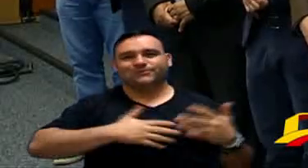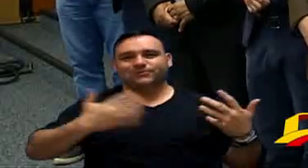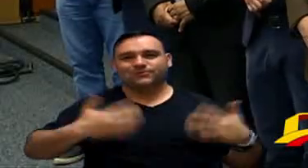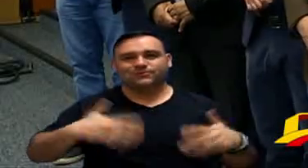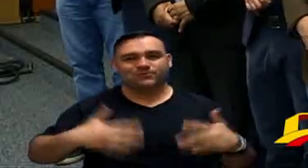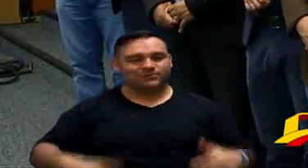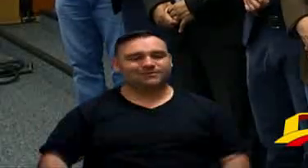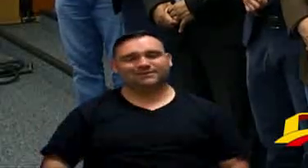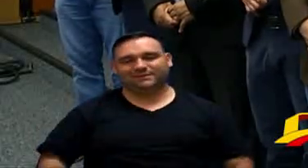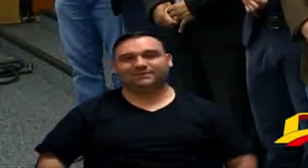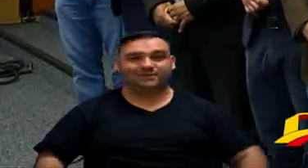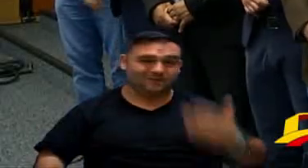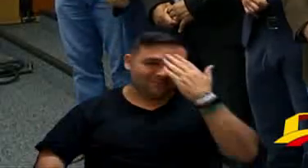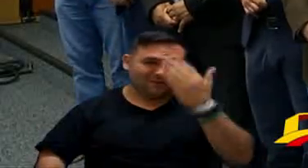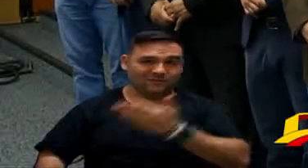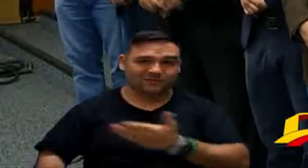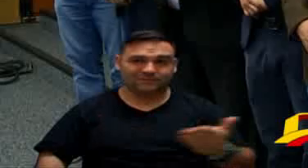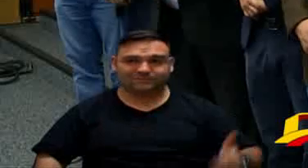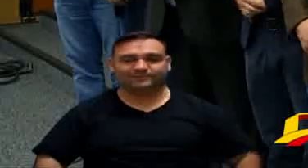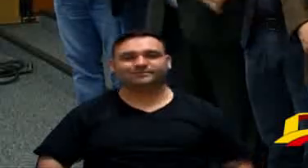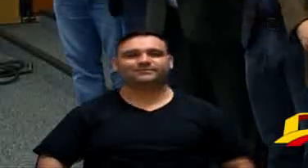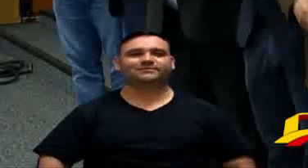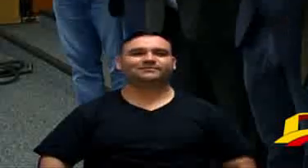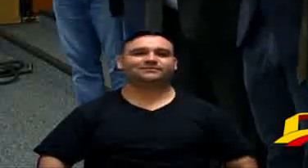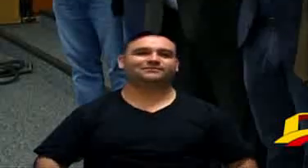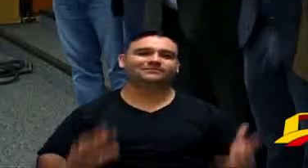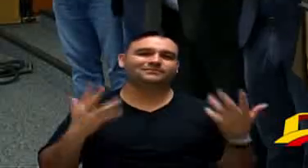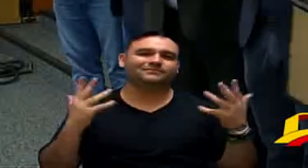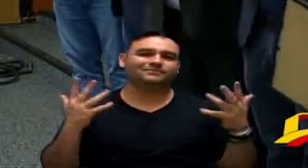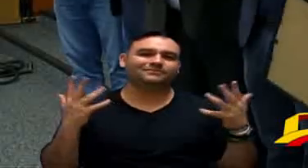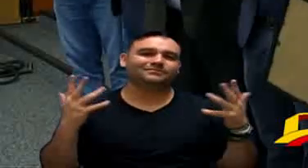como sempre foi obrigado a todos gente